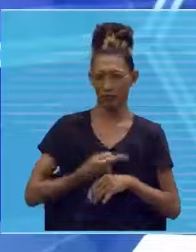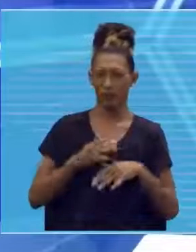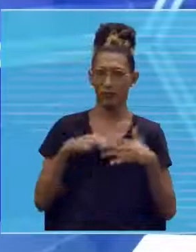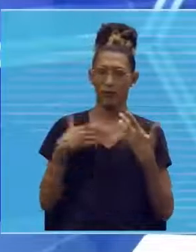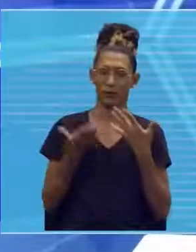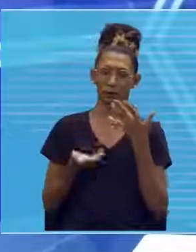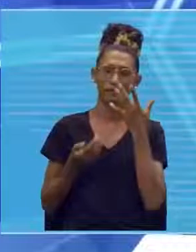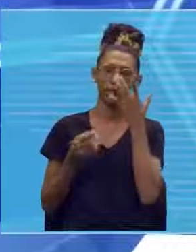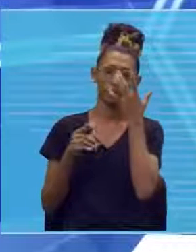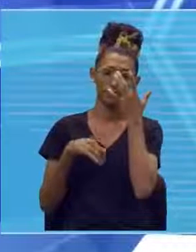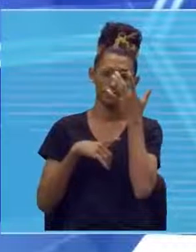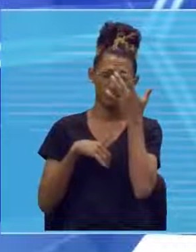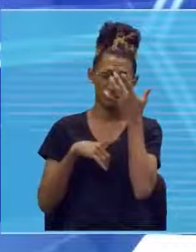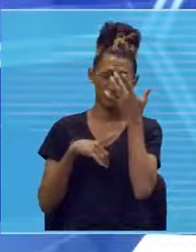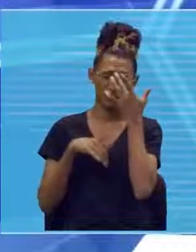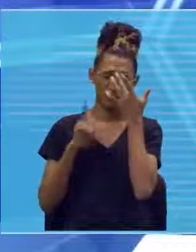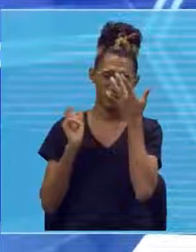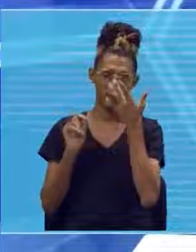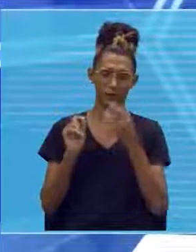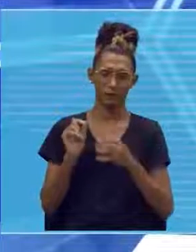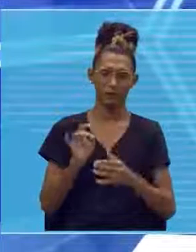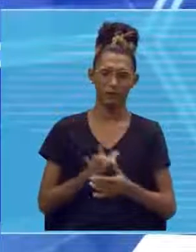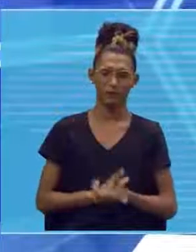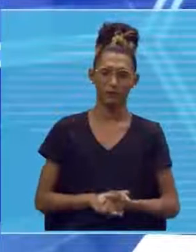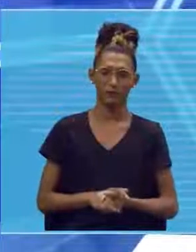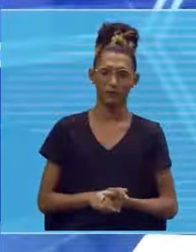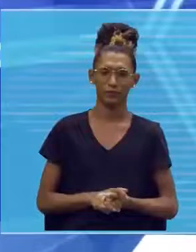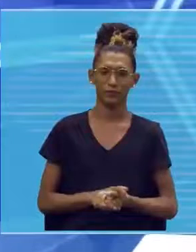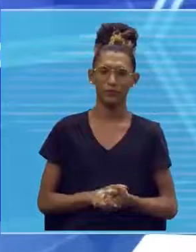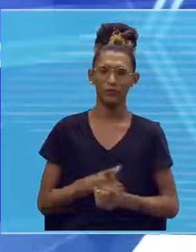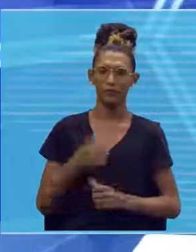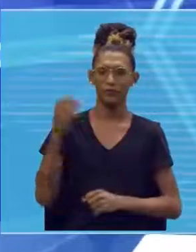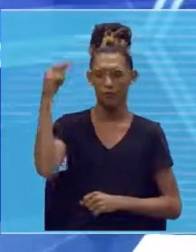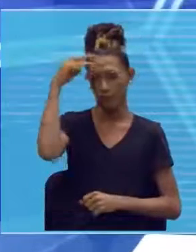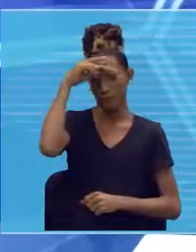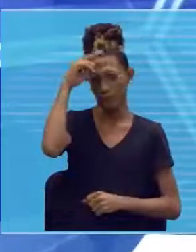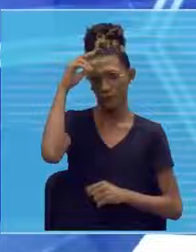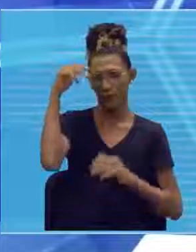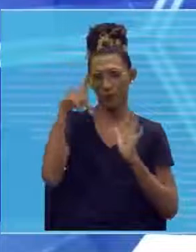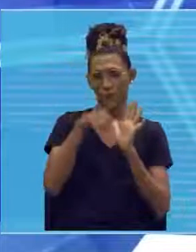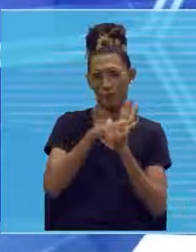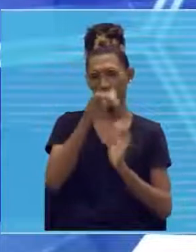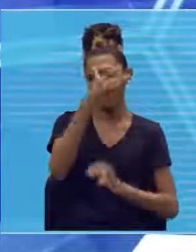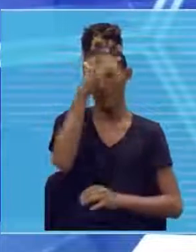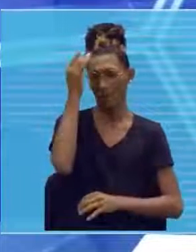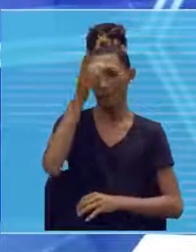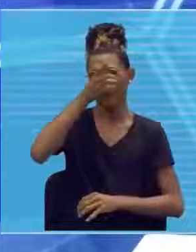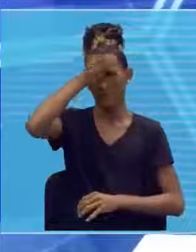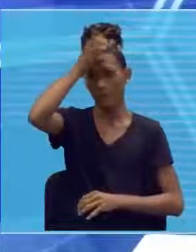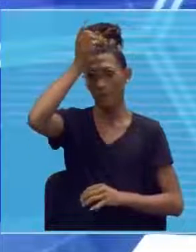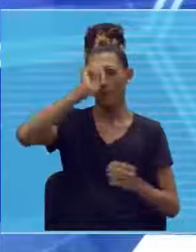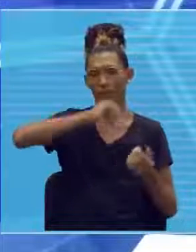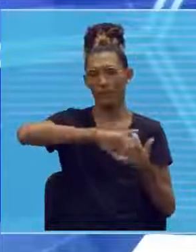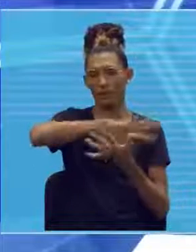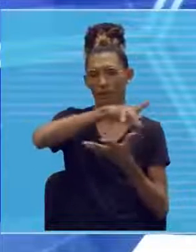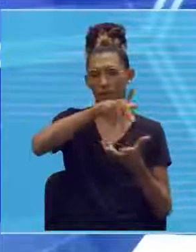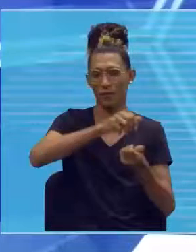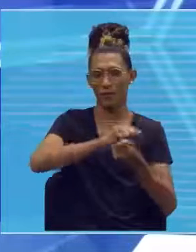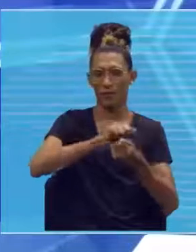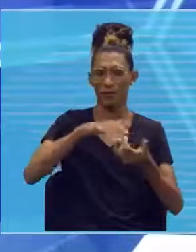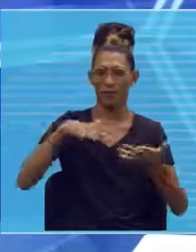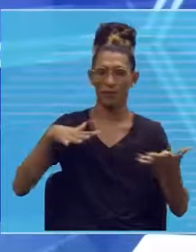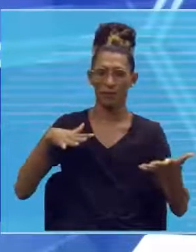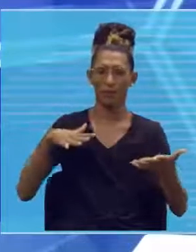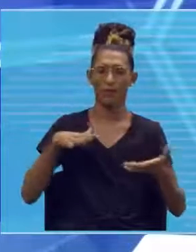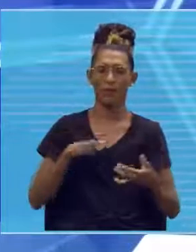a gente traz e a história do criador do universo pode abrir aqui na